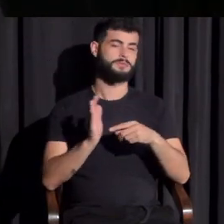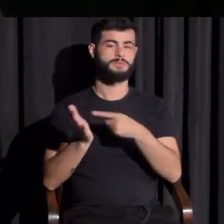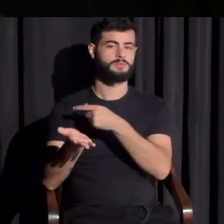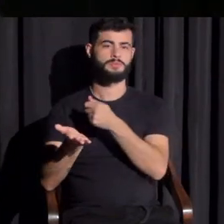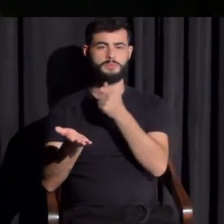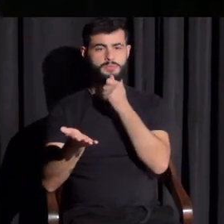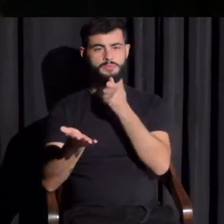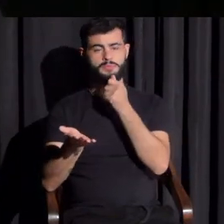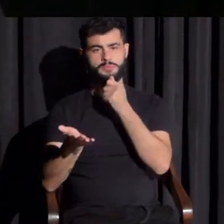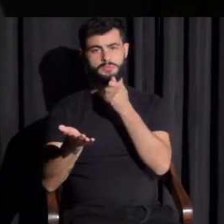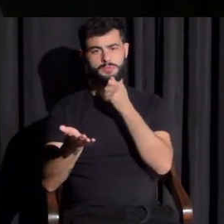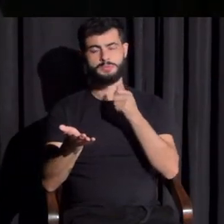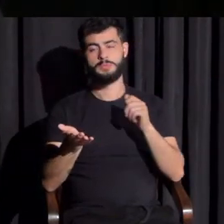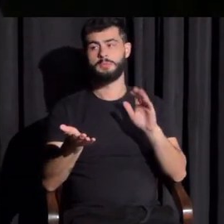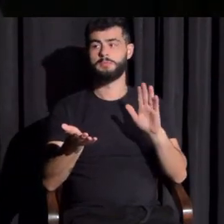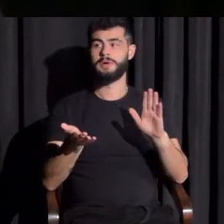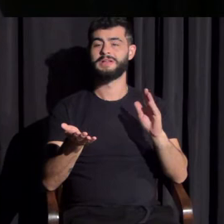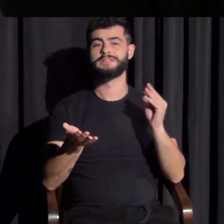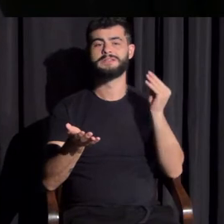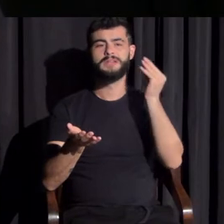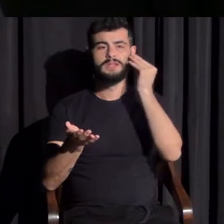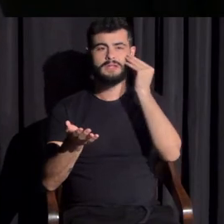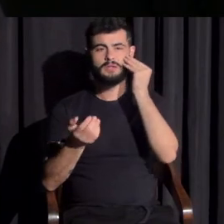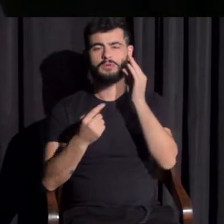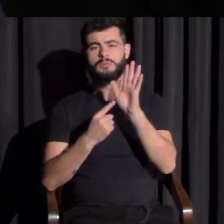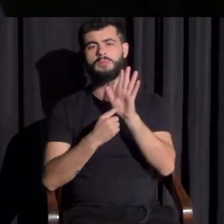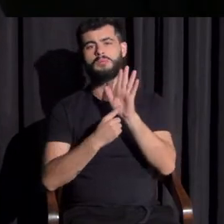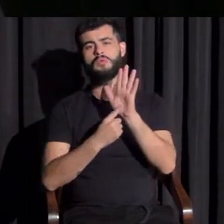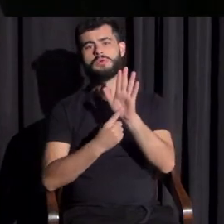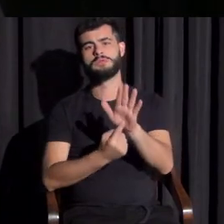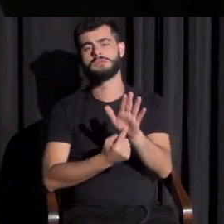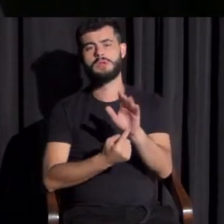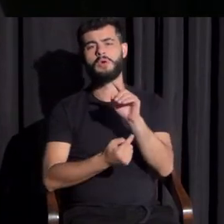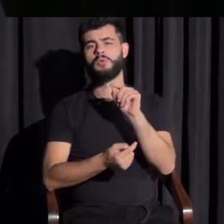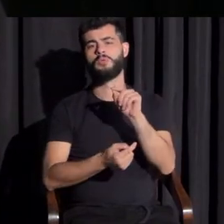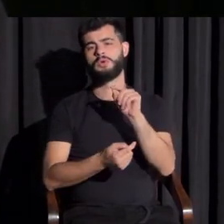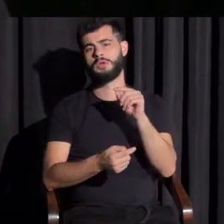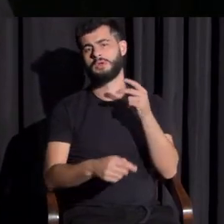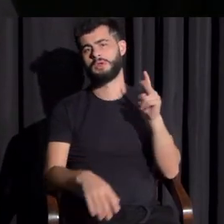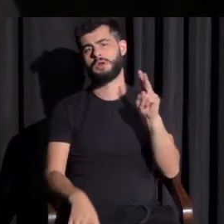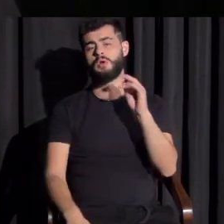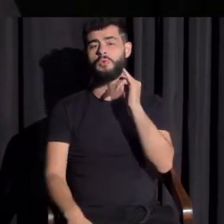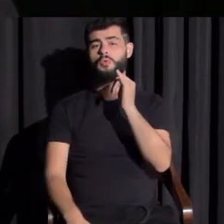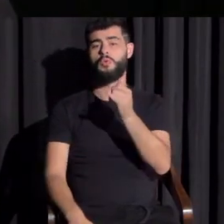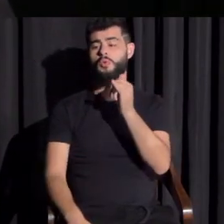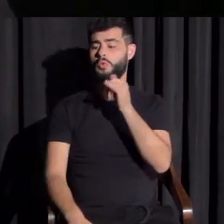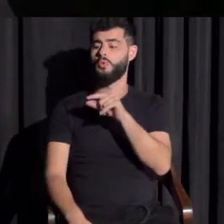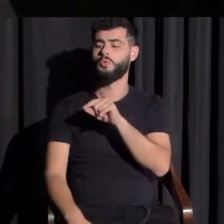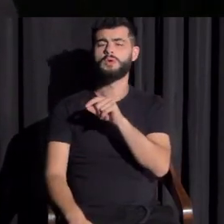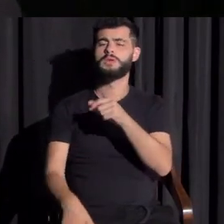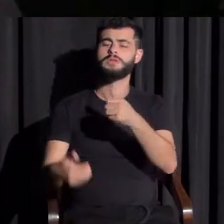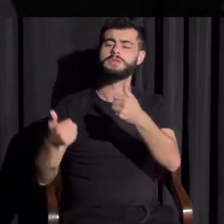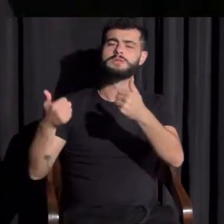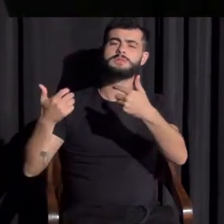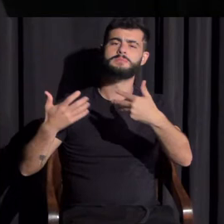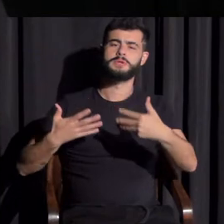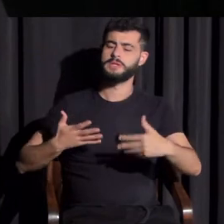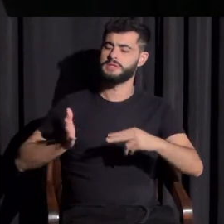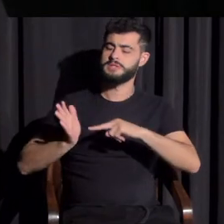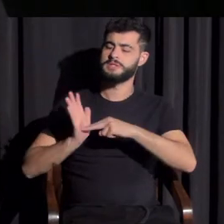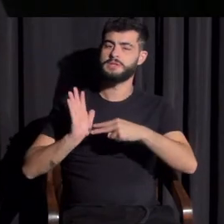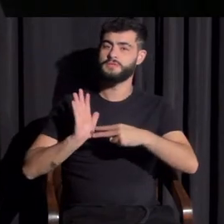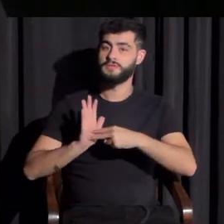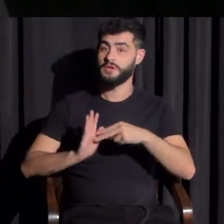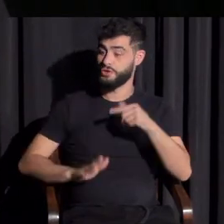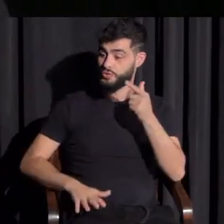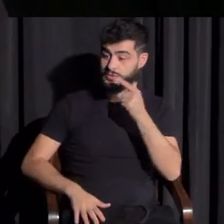É. Mas trazendo narrativas e fios que podem ser puxados no sentido de compreender o que as crianças